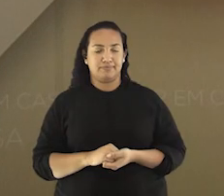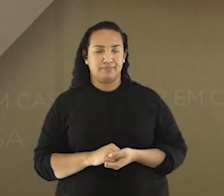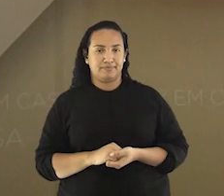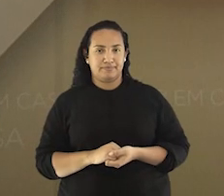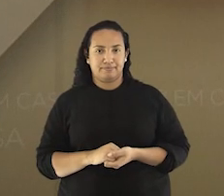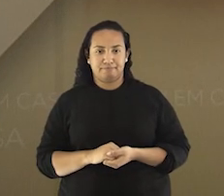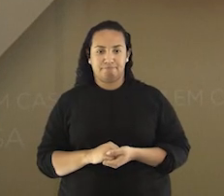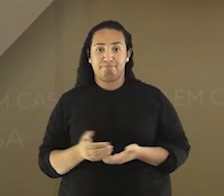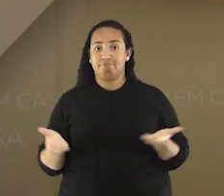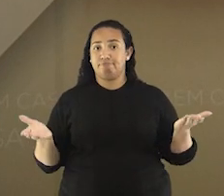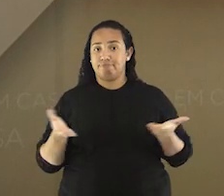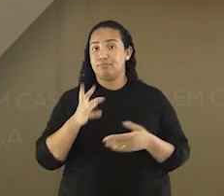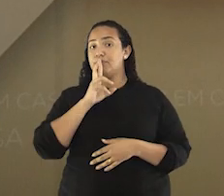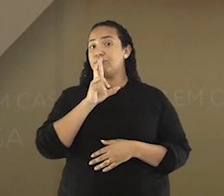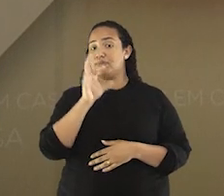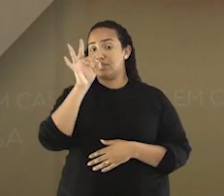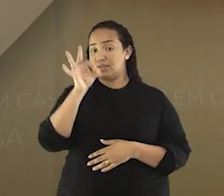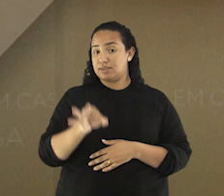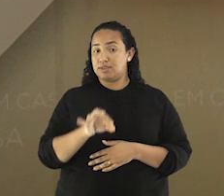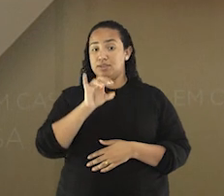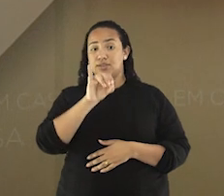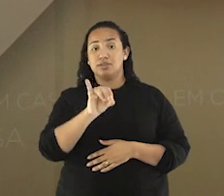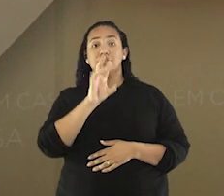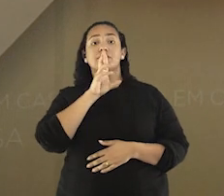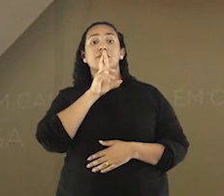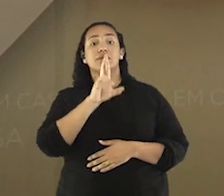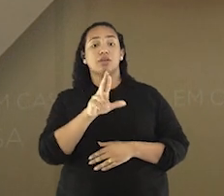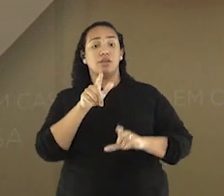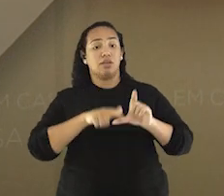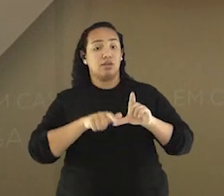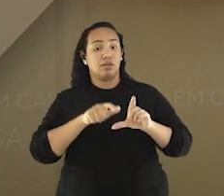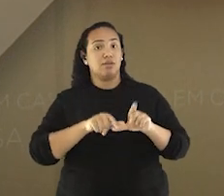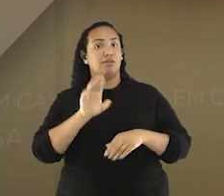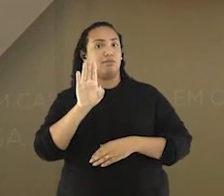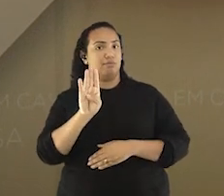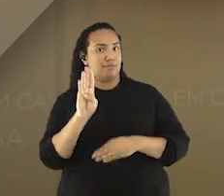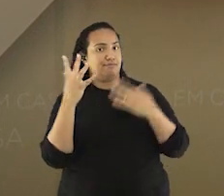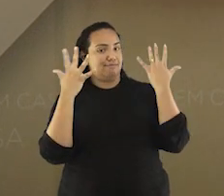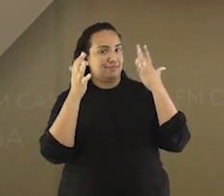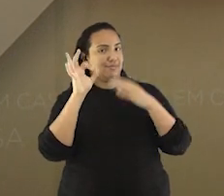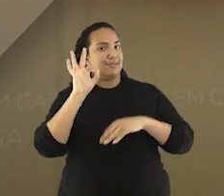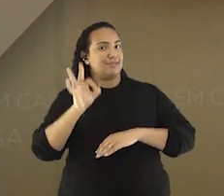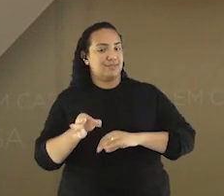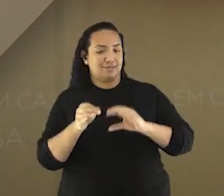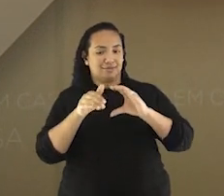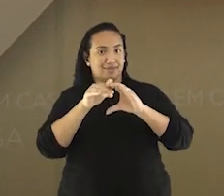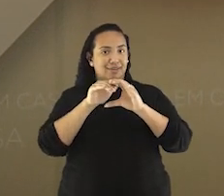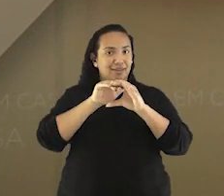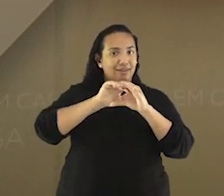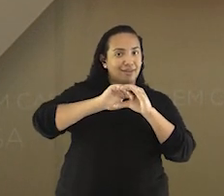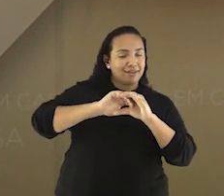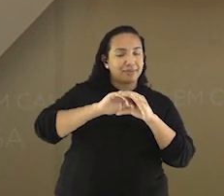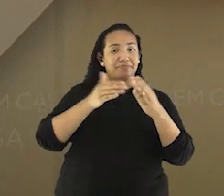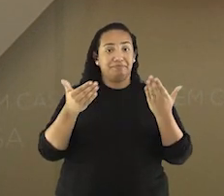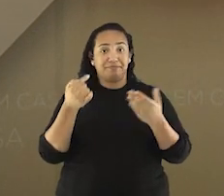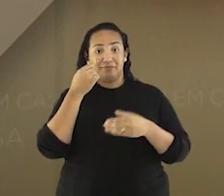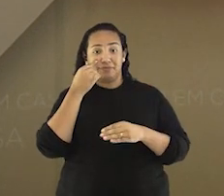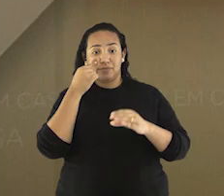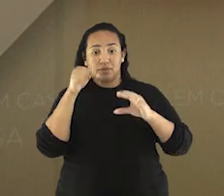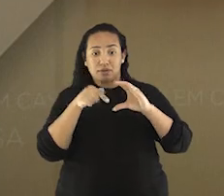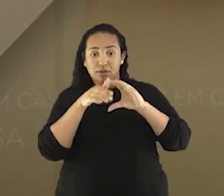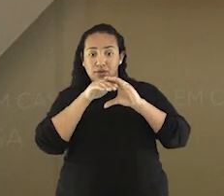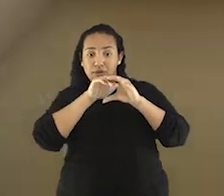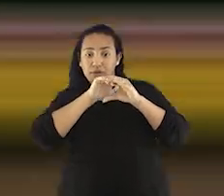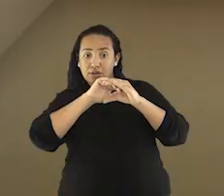Vamos para a correção. Acertou quem respondeu a letra B, o manto. Conforme vimos, é a camada intermediária